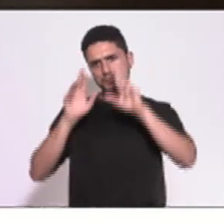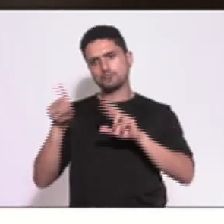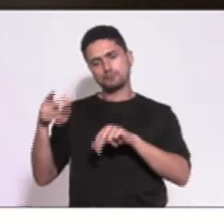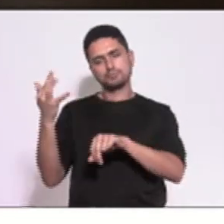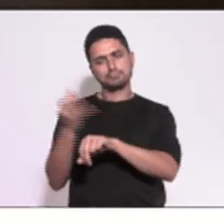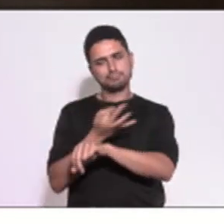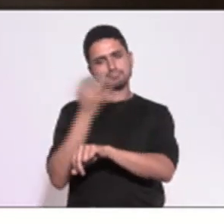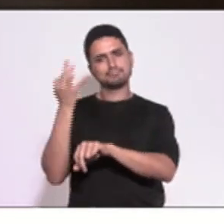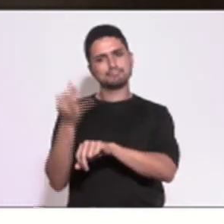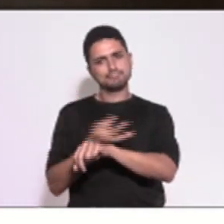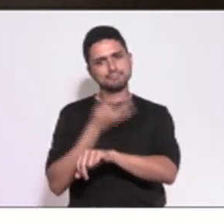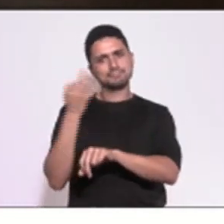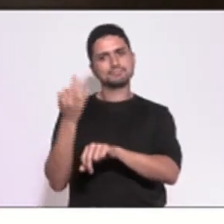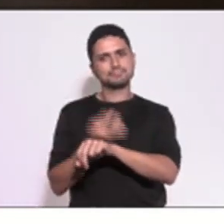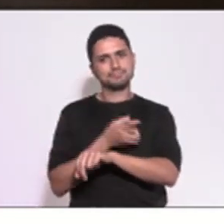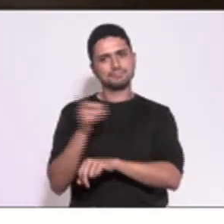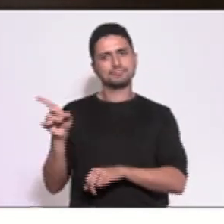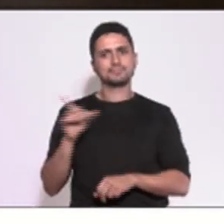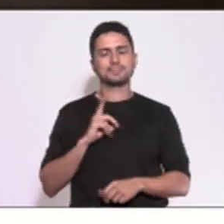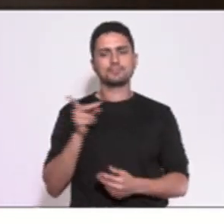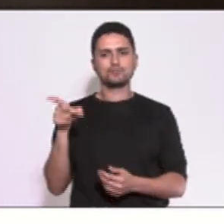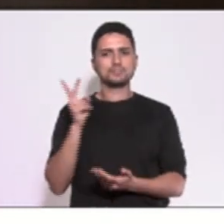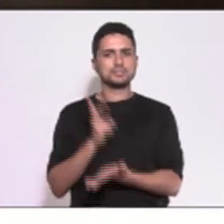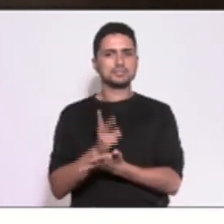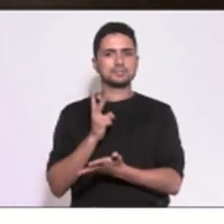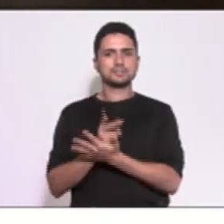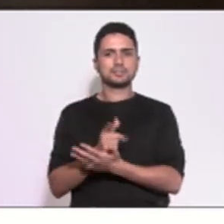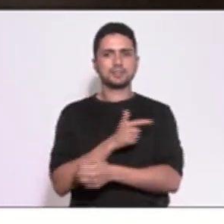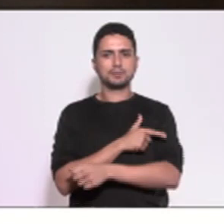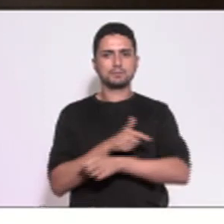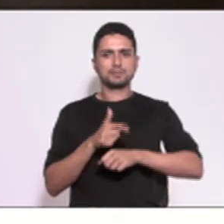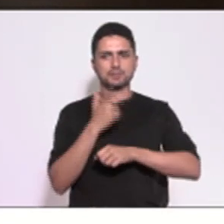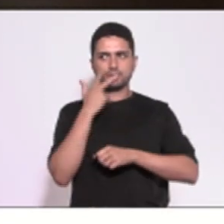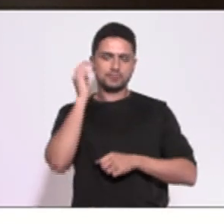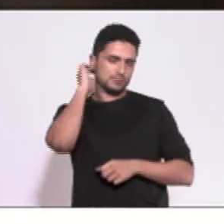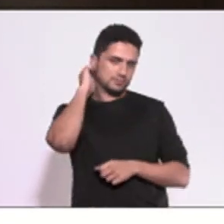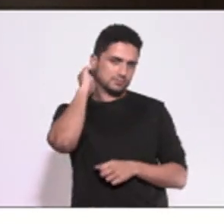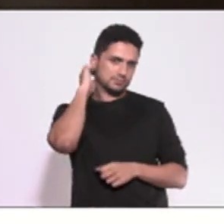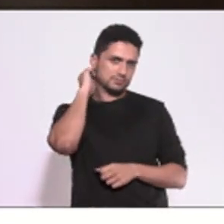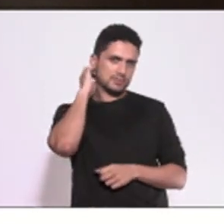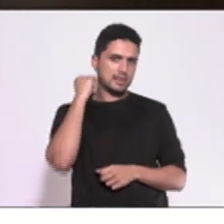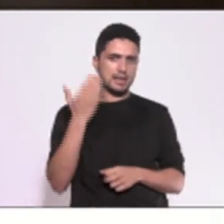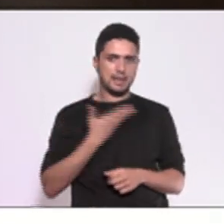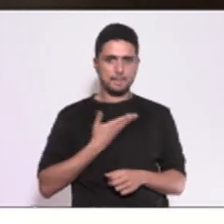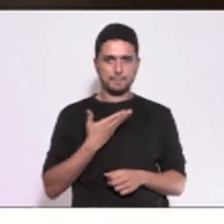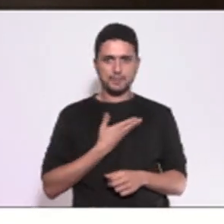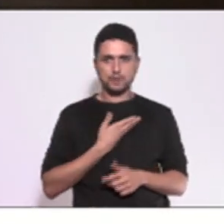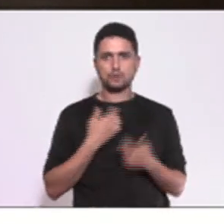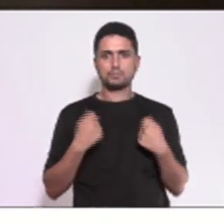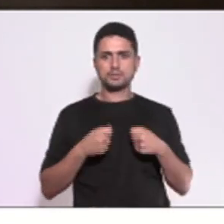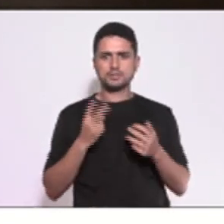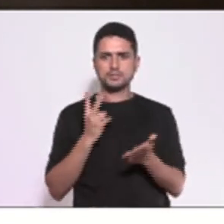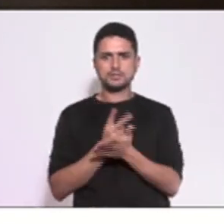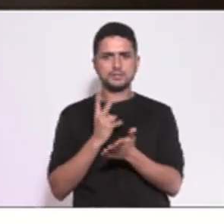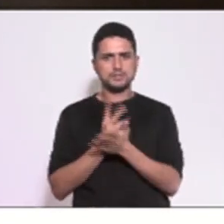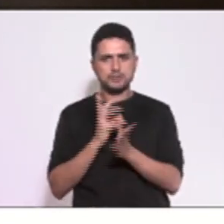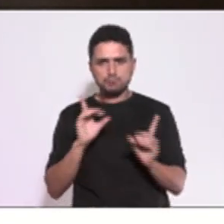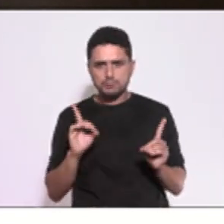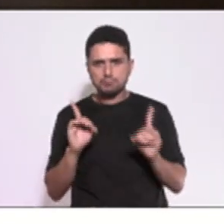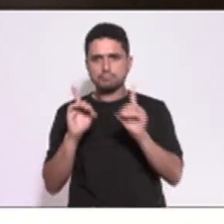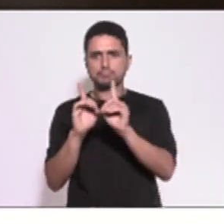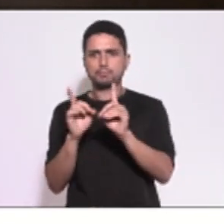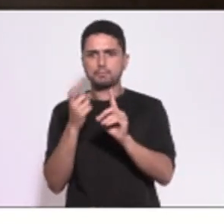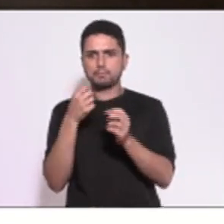teimosia no mantra que você mesmo criou, de que um amigo tem que sempre estar por perto, mesmo